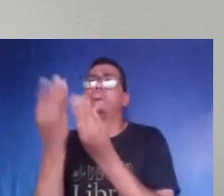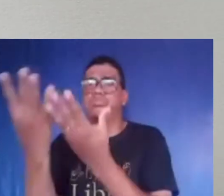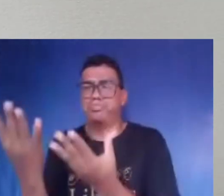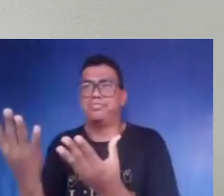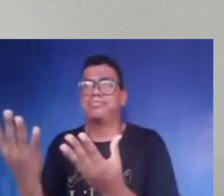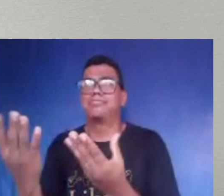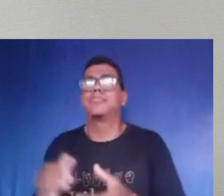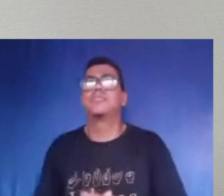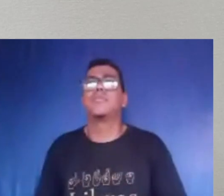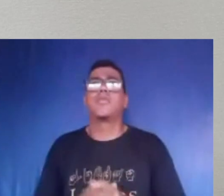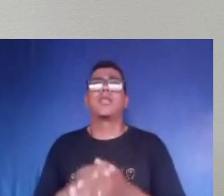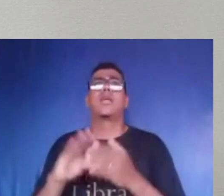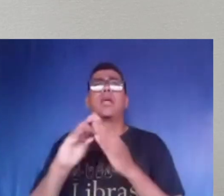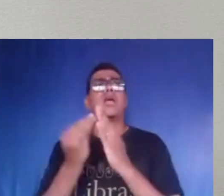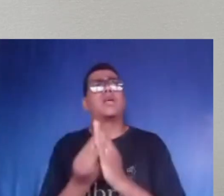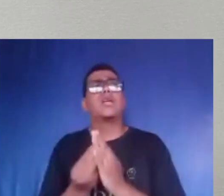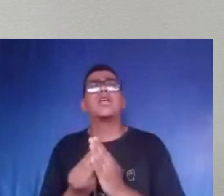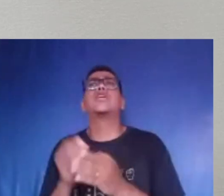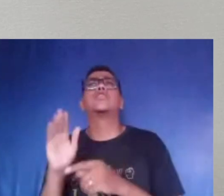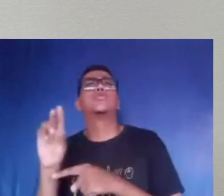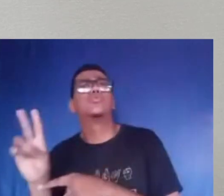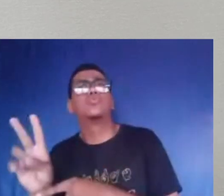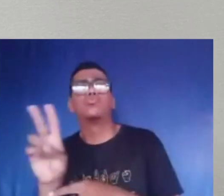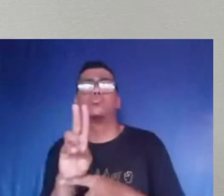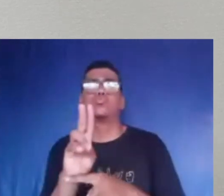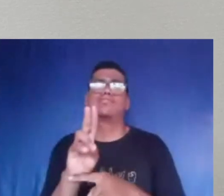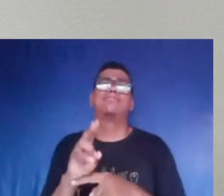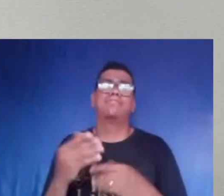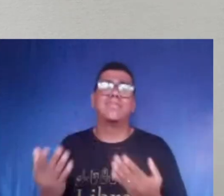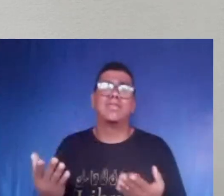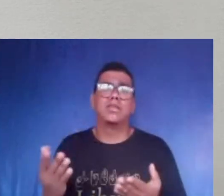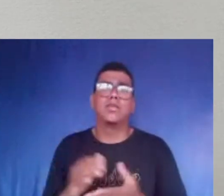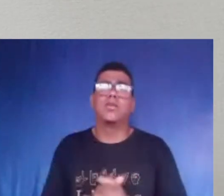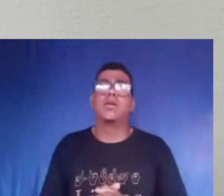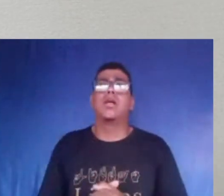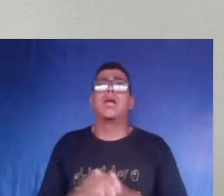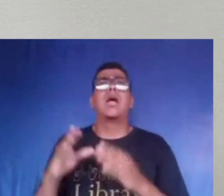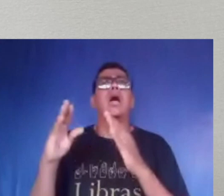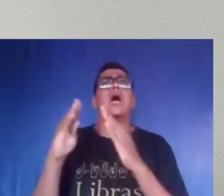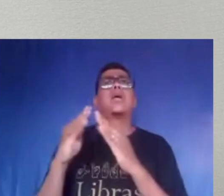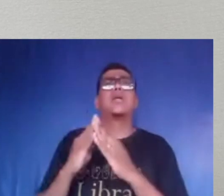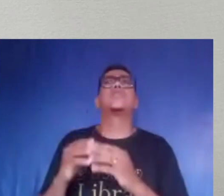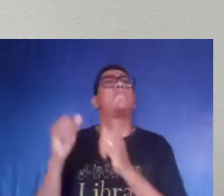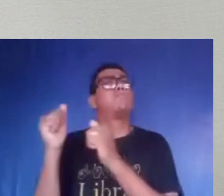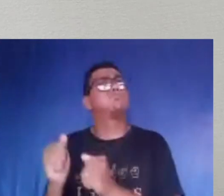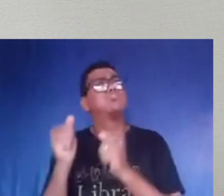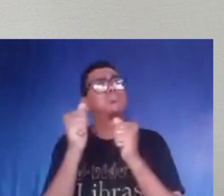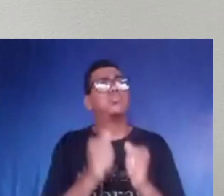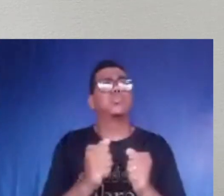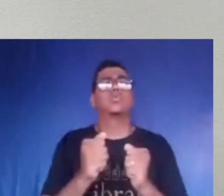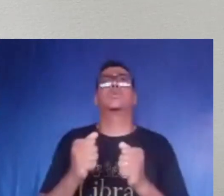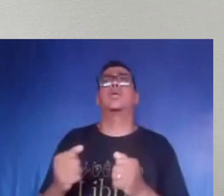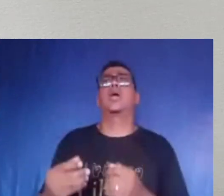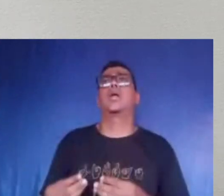um alimento, uma refeição que ia ser suficiente para todos. E todo mundo ficou meio curioso naquilo dali. E ele disse assim, olha, mas para fazer isso, ele dizia que era